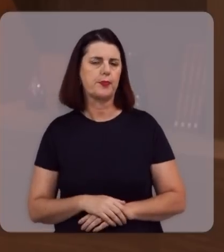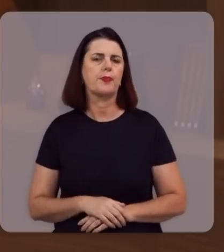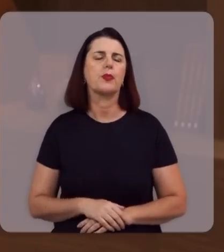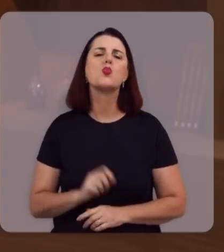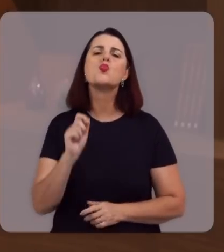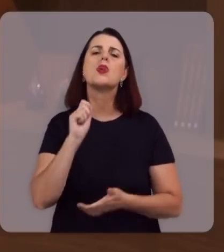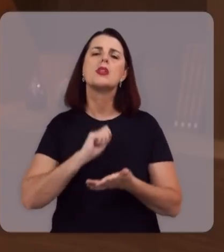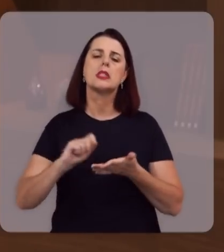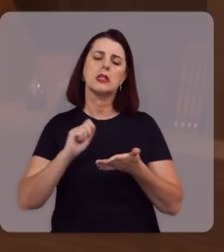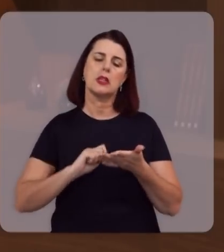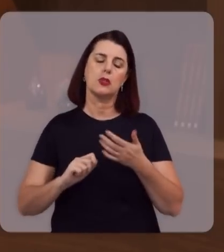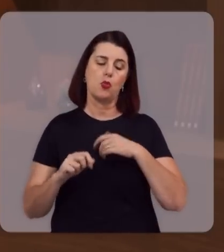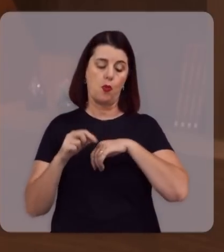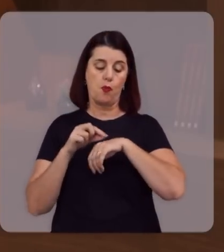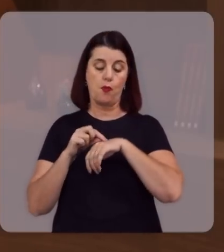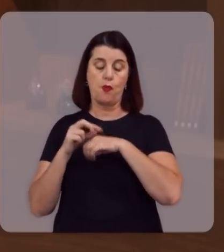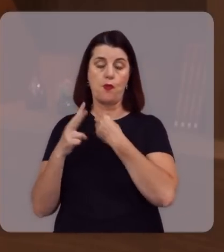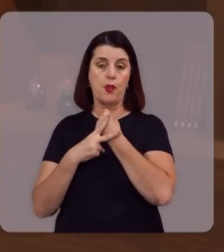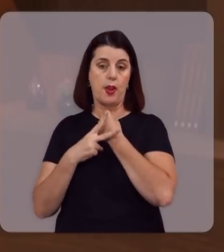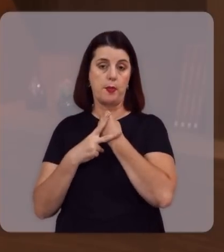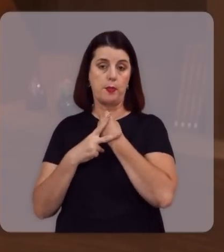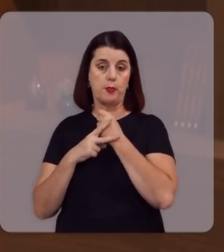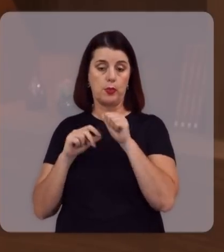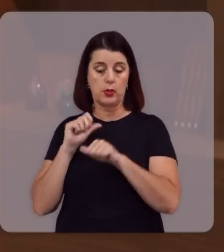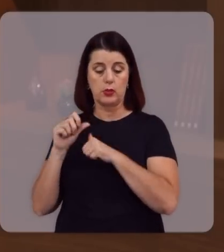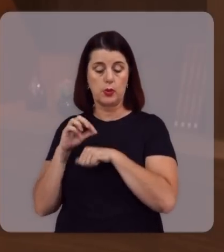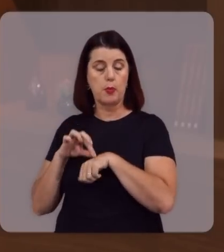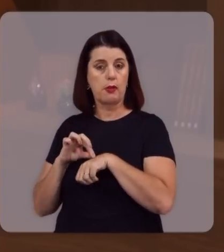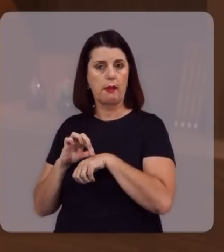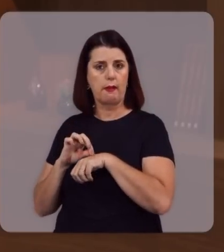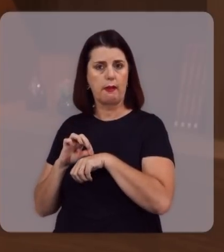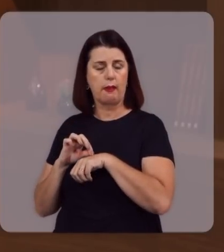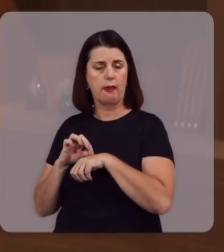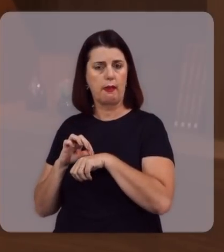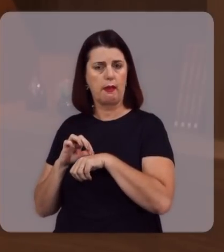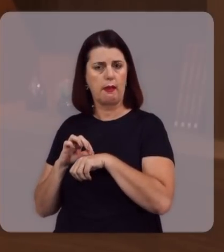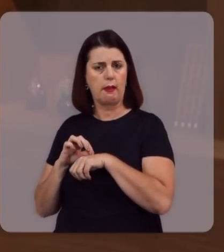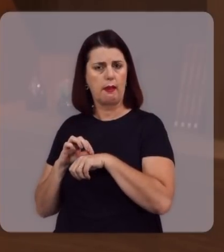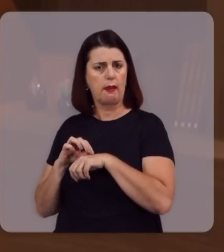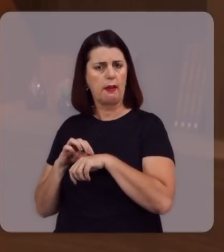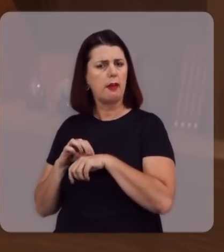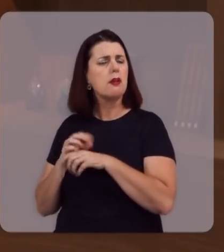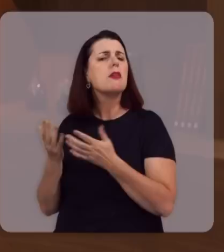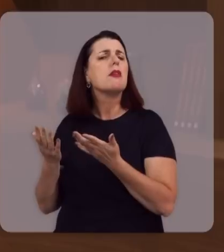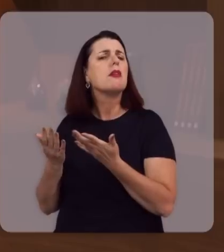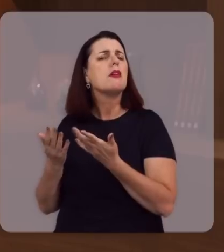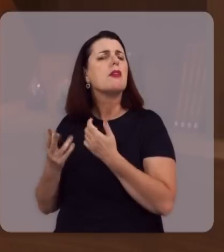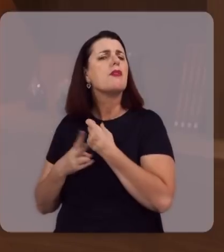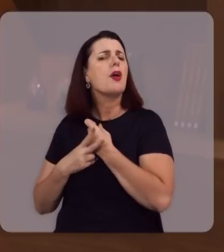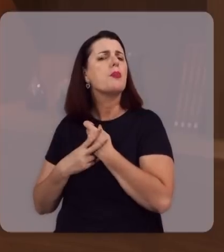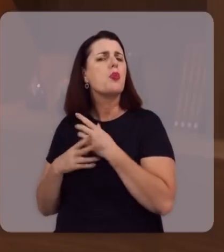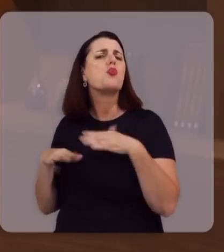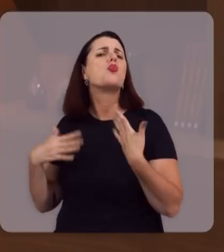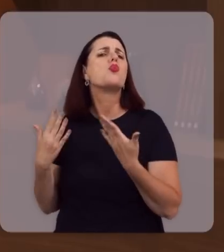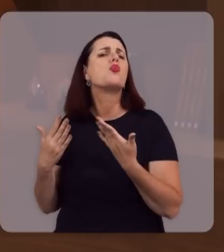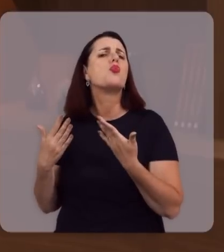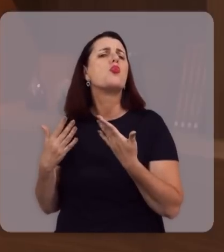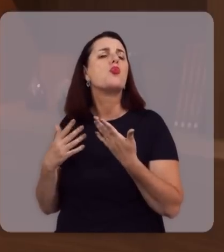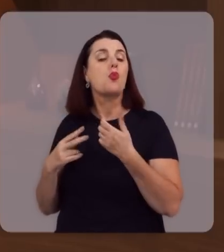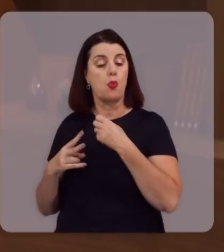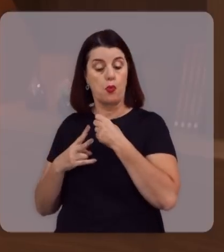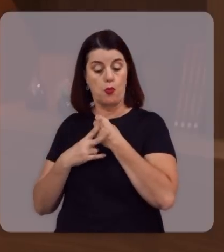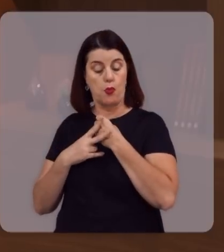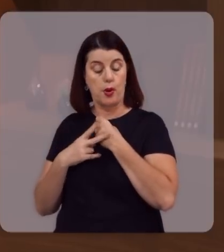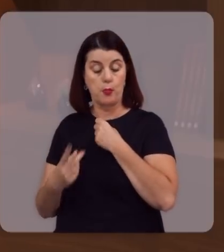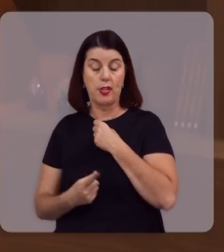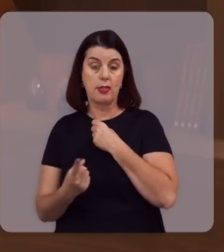escrito. E o Verbo se fez carne. Que verbo é este? É o